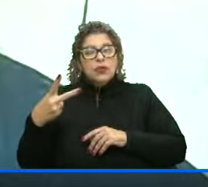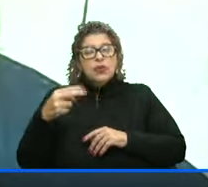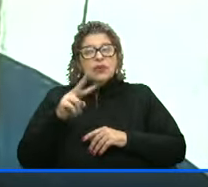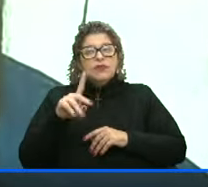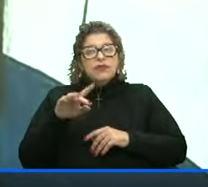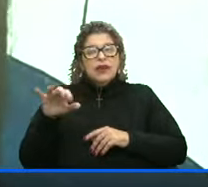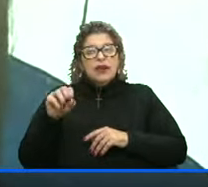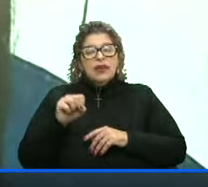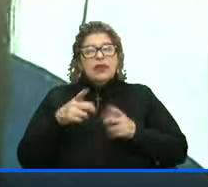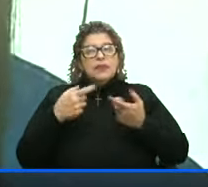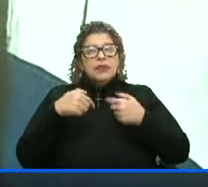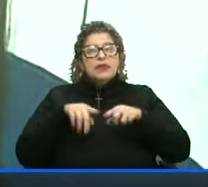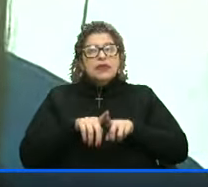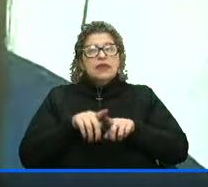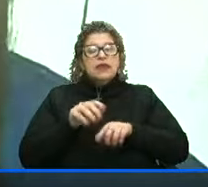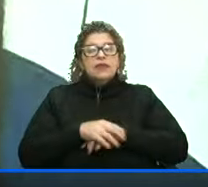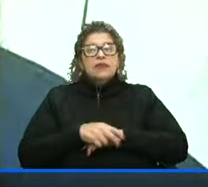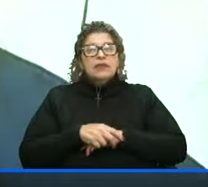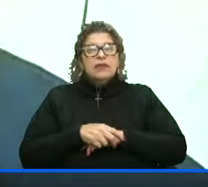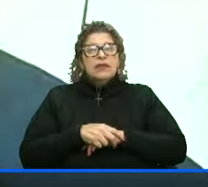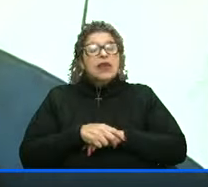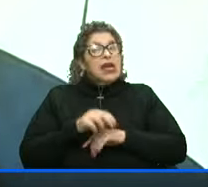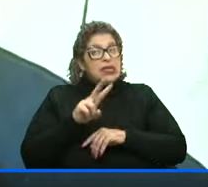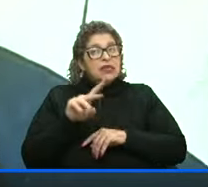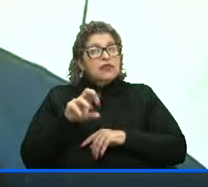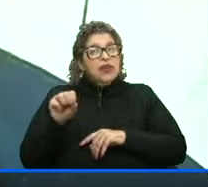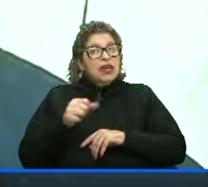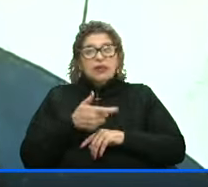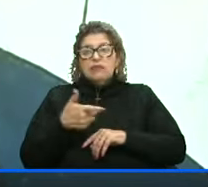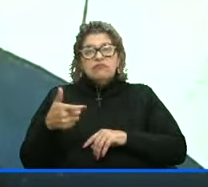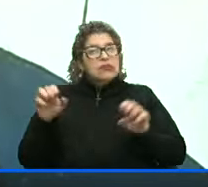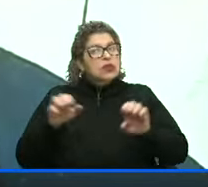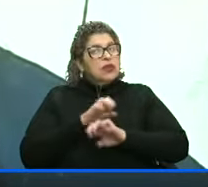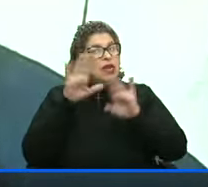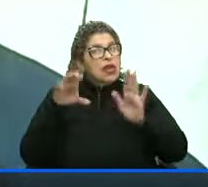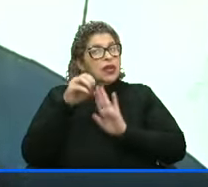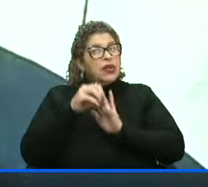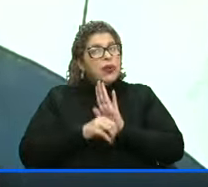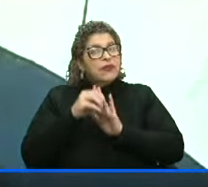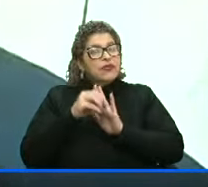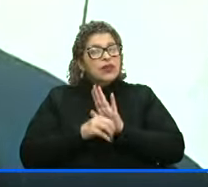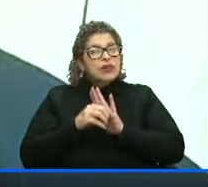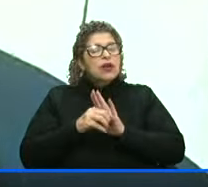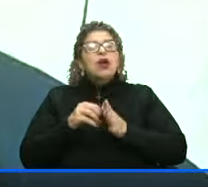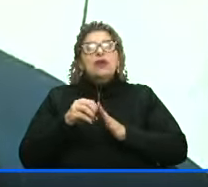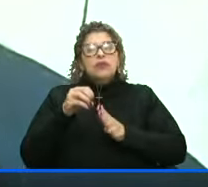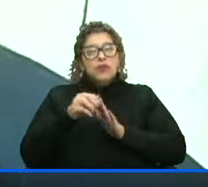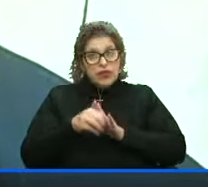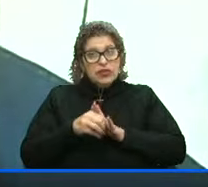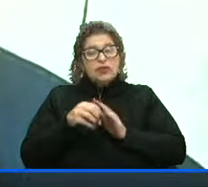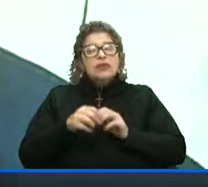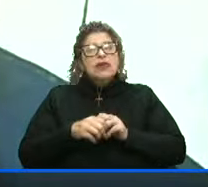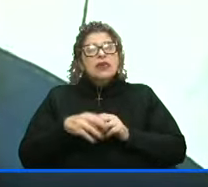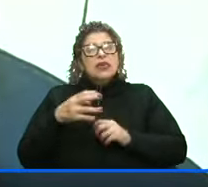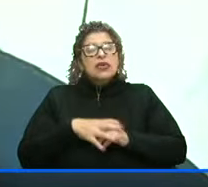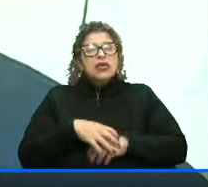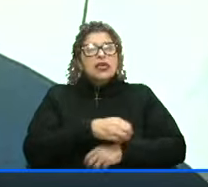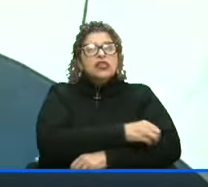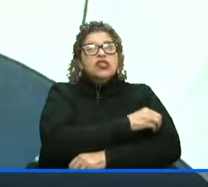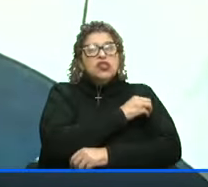nas escolas parcerizadas. Essas vagas, não está claro no ofício, de que são de jardim. Diz que é